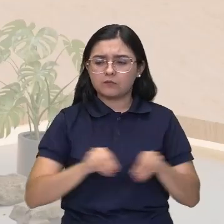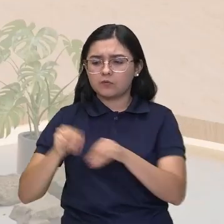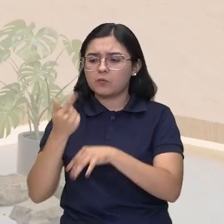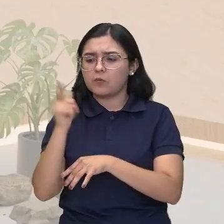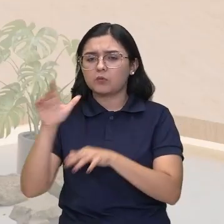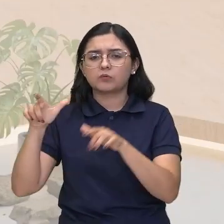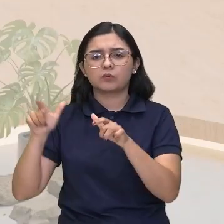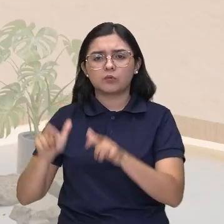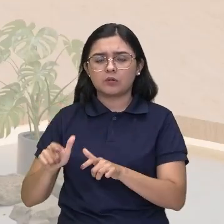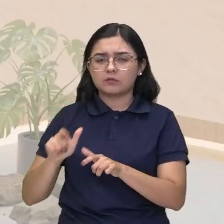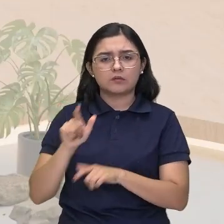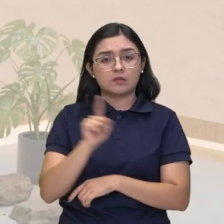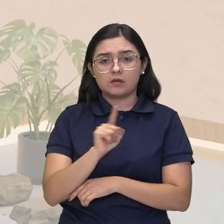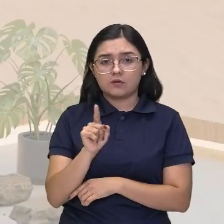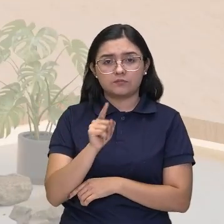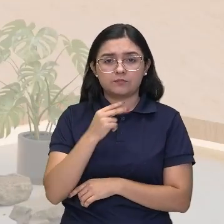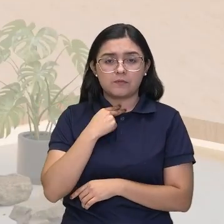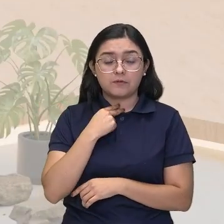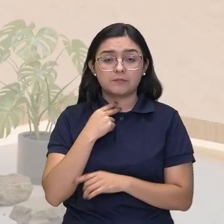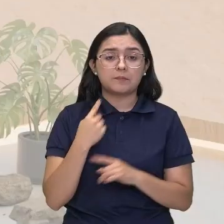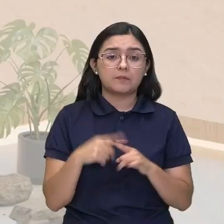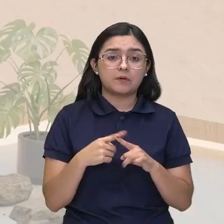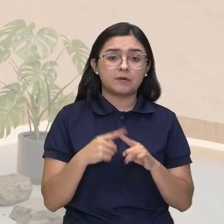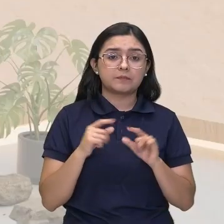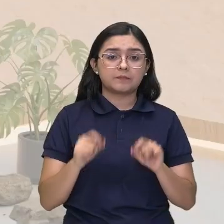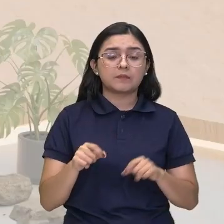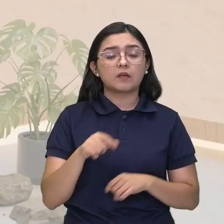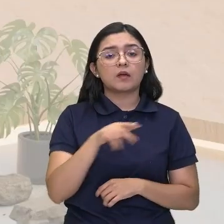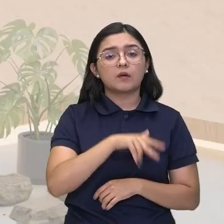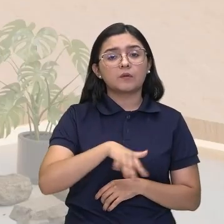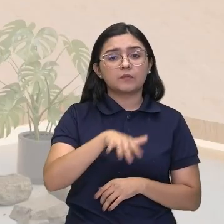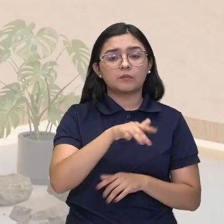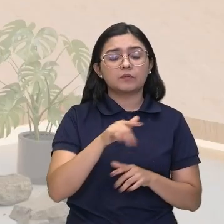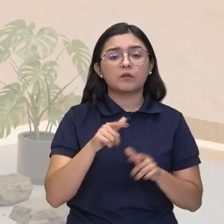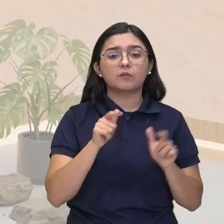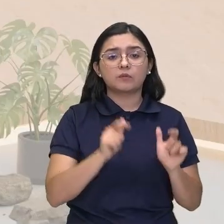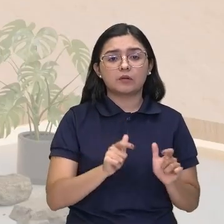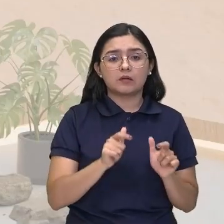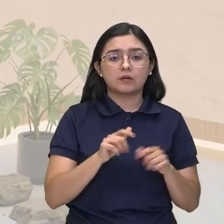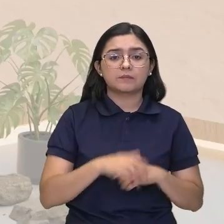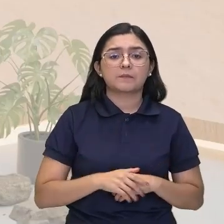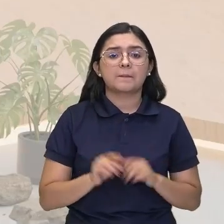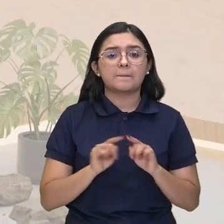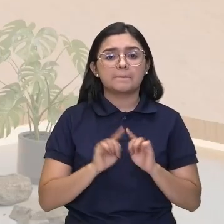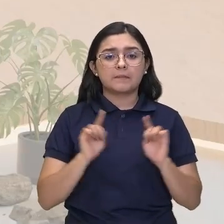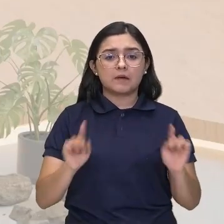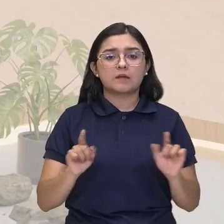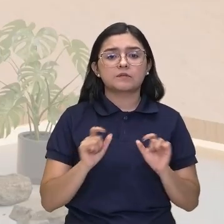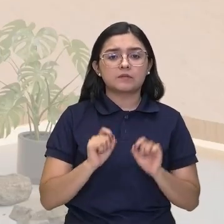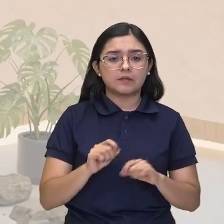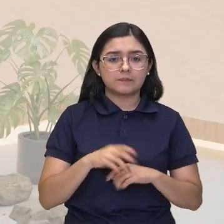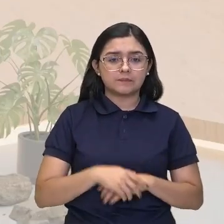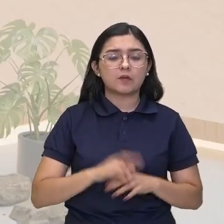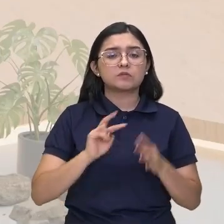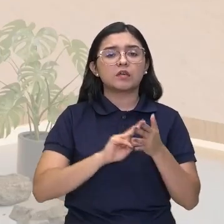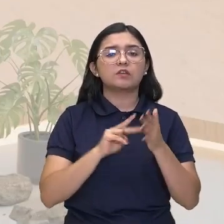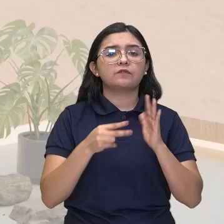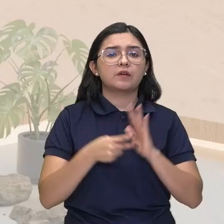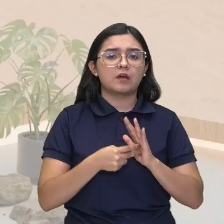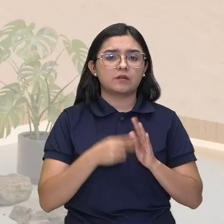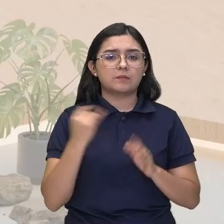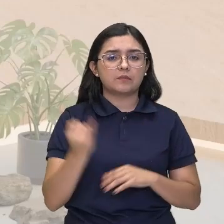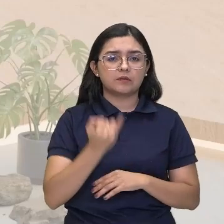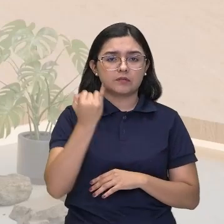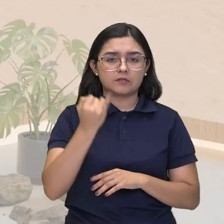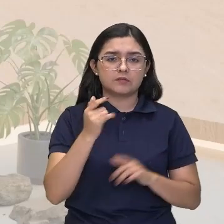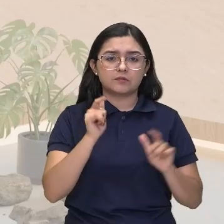eles lá no outro canto. Não, não é isso, né? Porque não é o espaço em si que eles estão querendo, é muito mais o espaço físico, é muito mais do que o